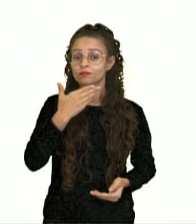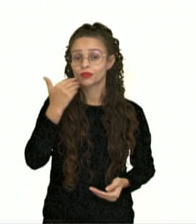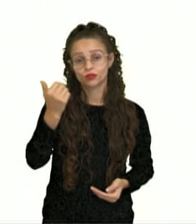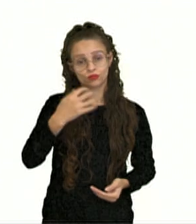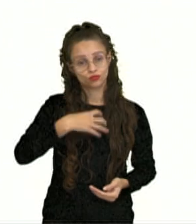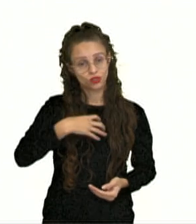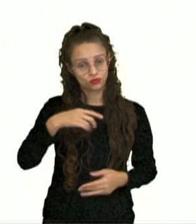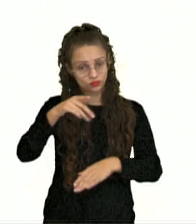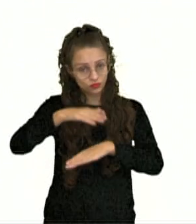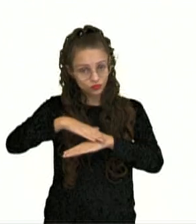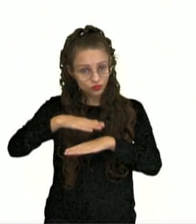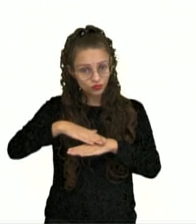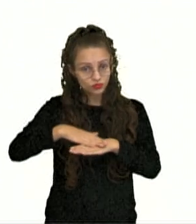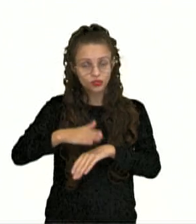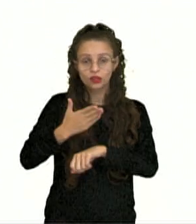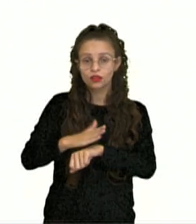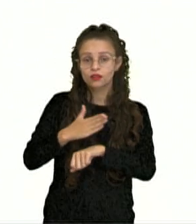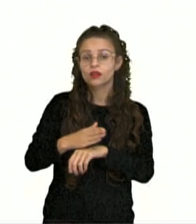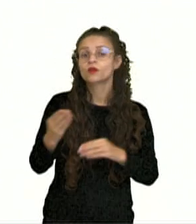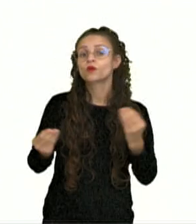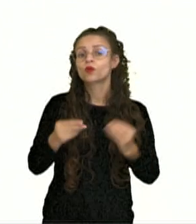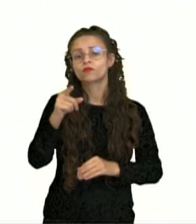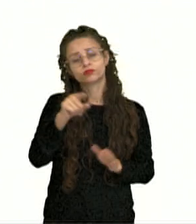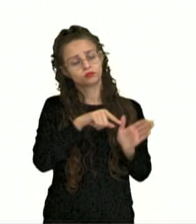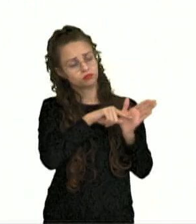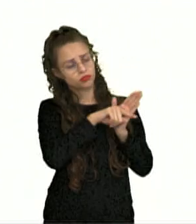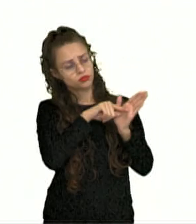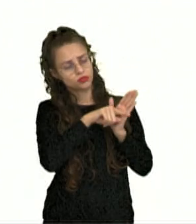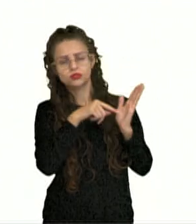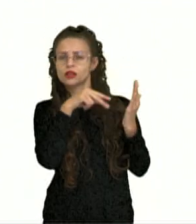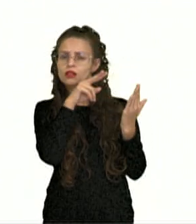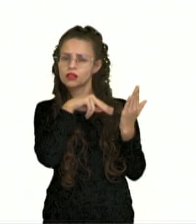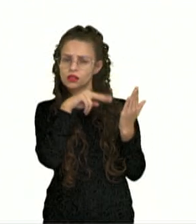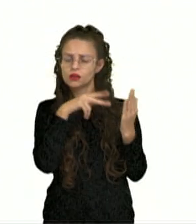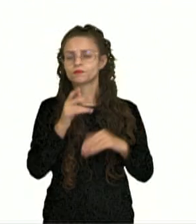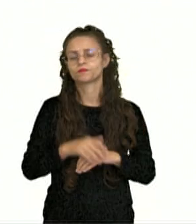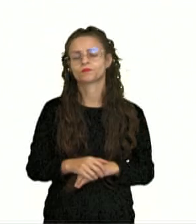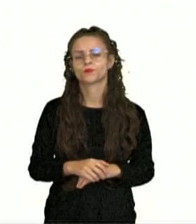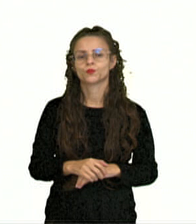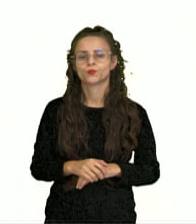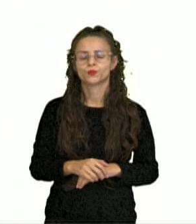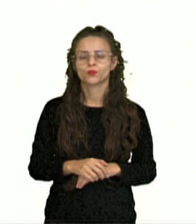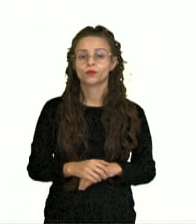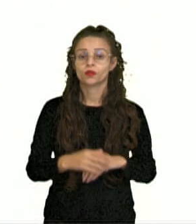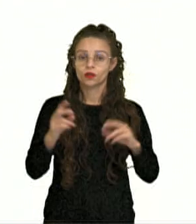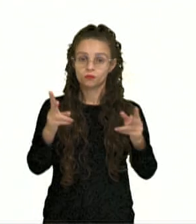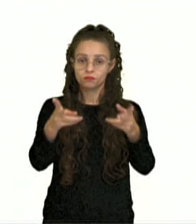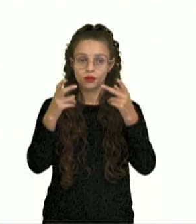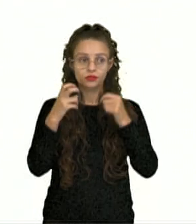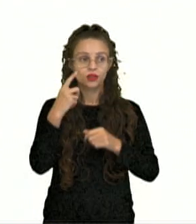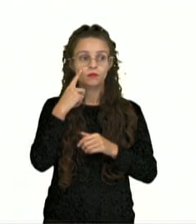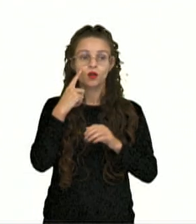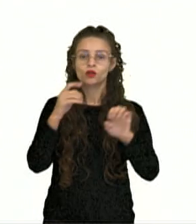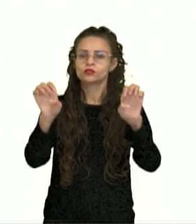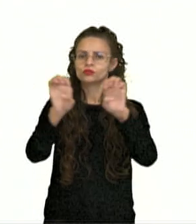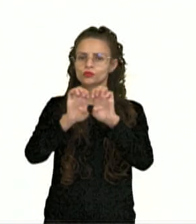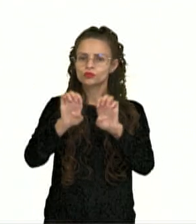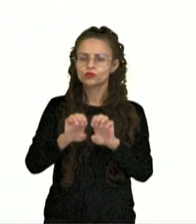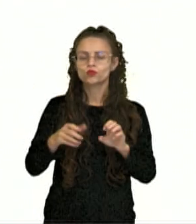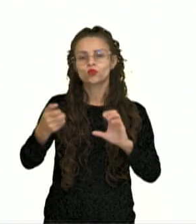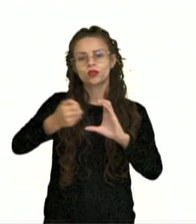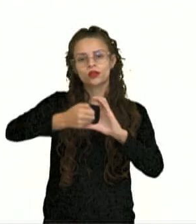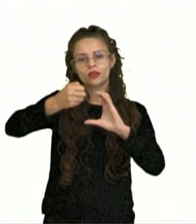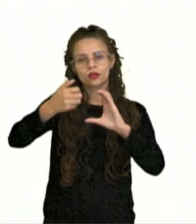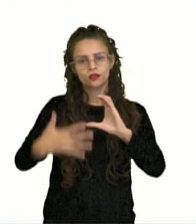de você fazer isso é pesquisando e lendo. Então, observe essa estrutura, as